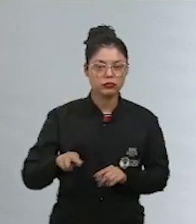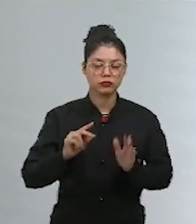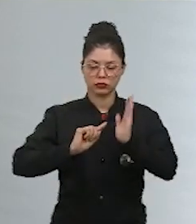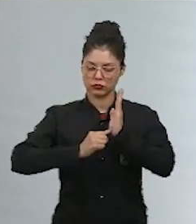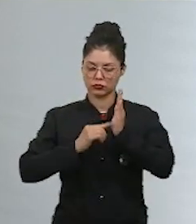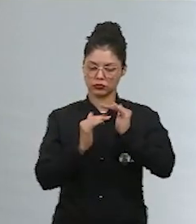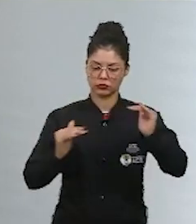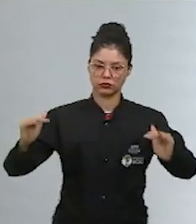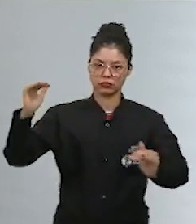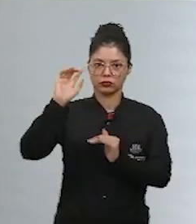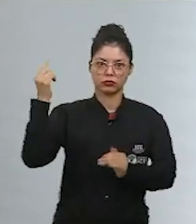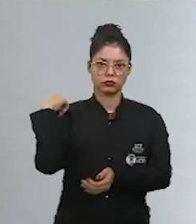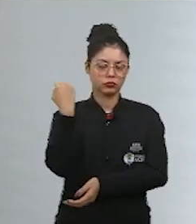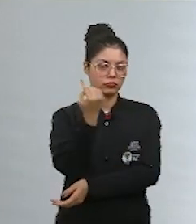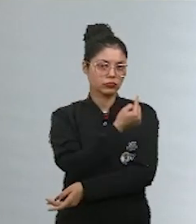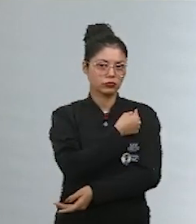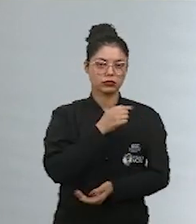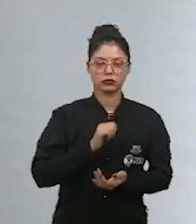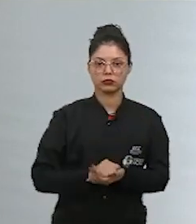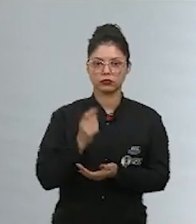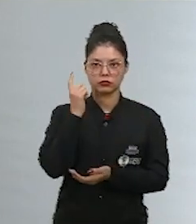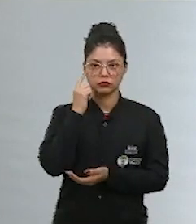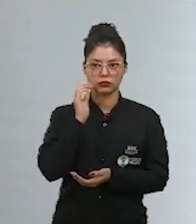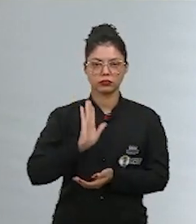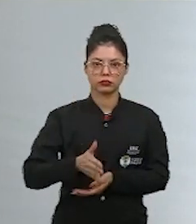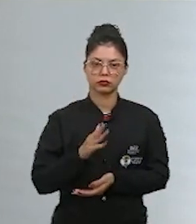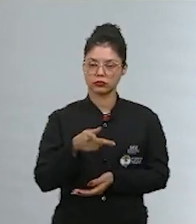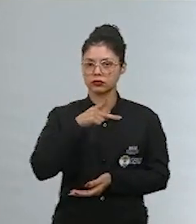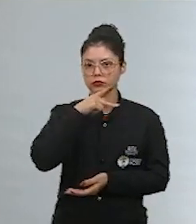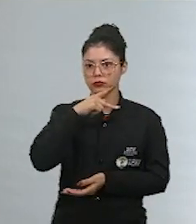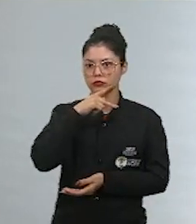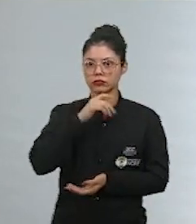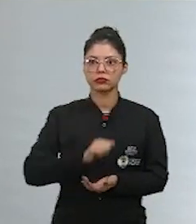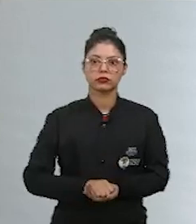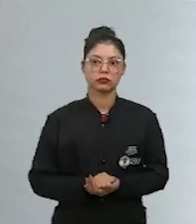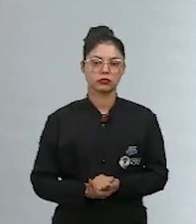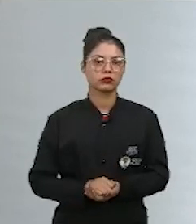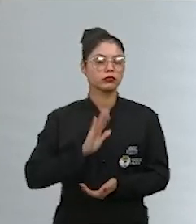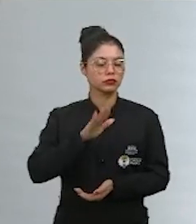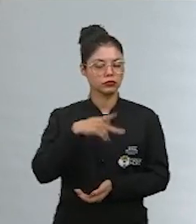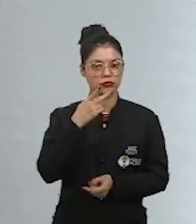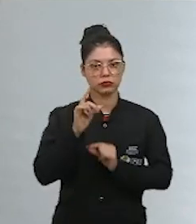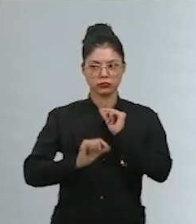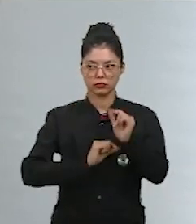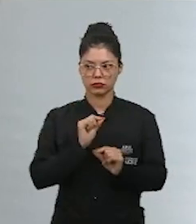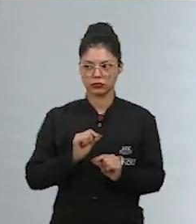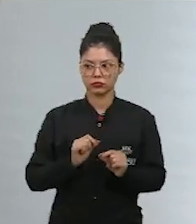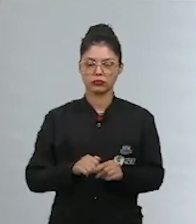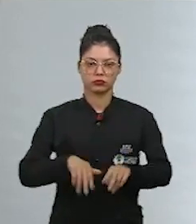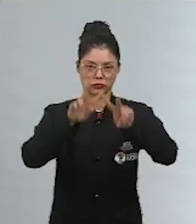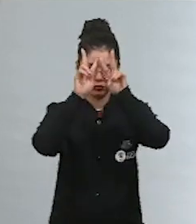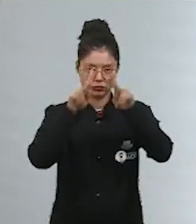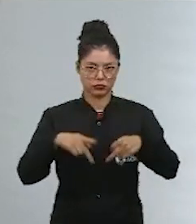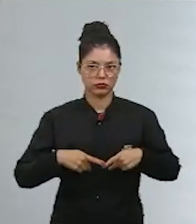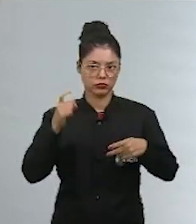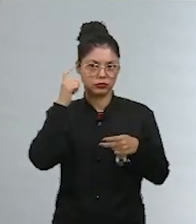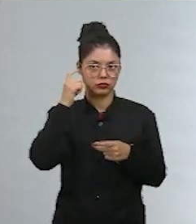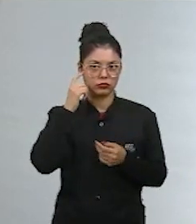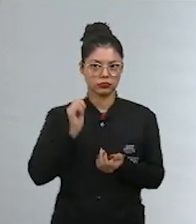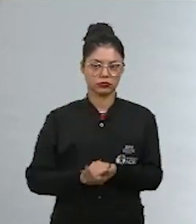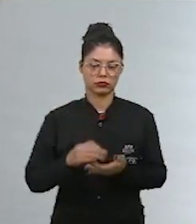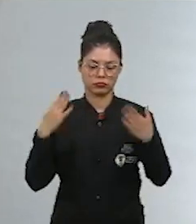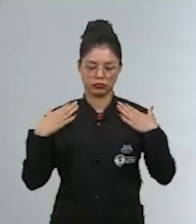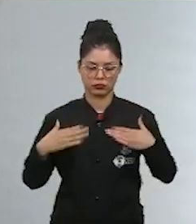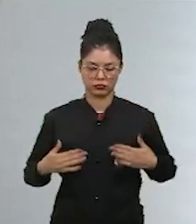ponto alto da nossa conduta. Já o Platão ele vai dizer o quê? O homem é um ser racional composto de